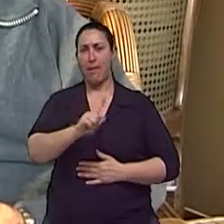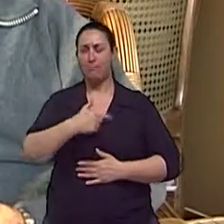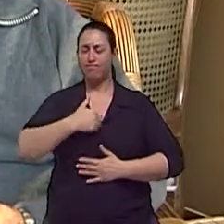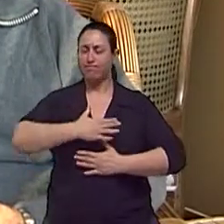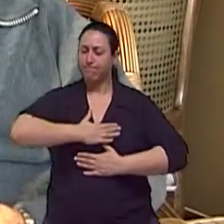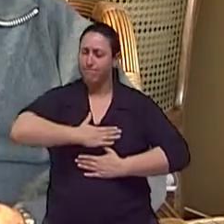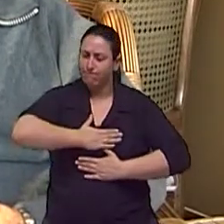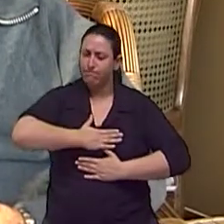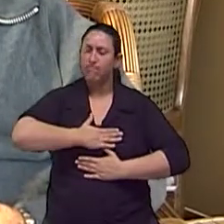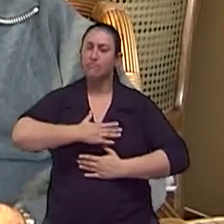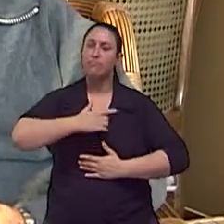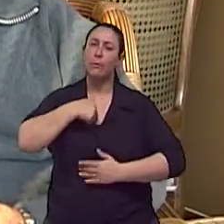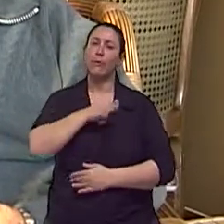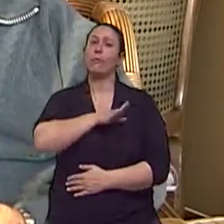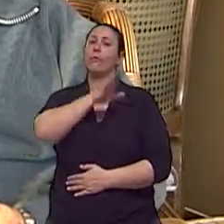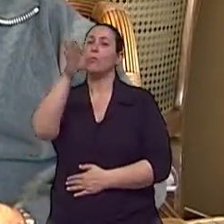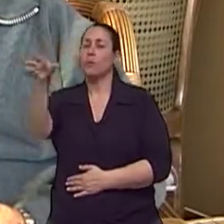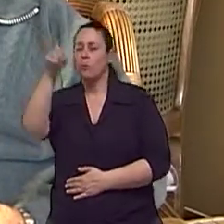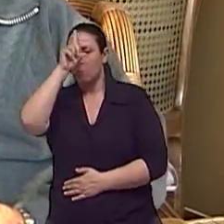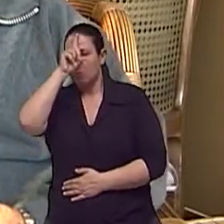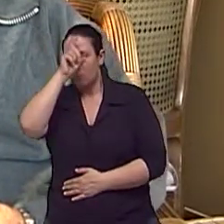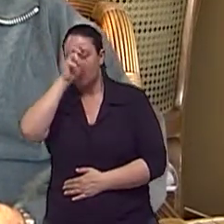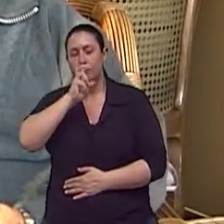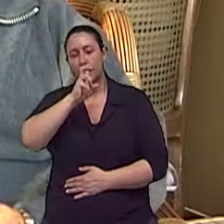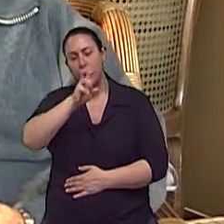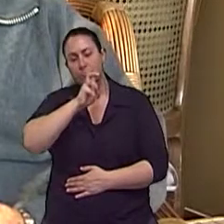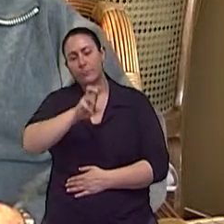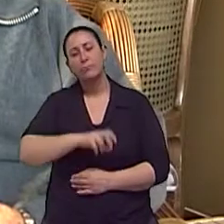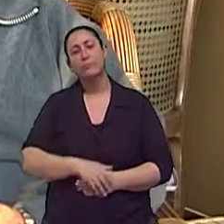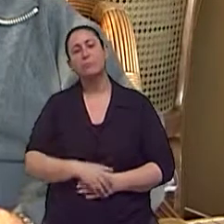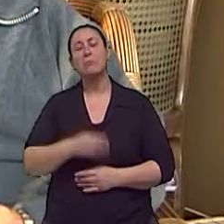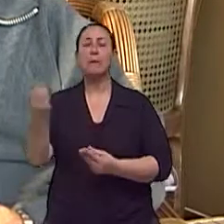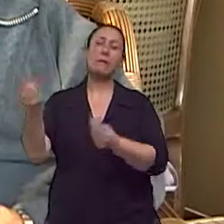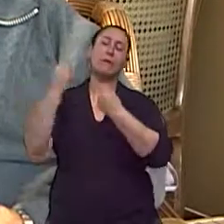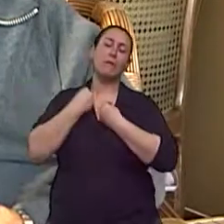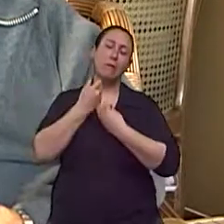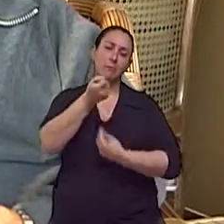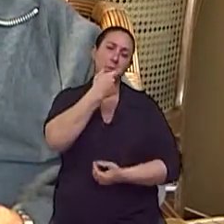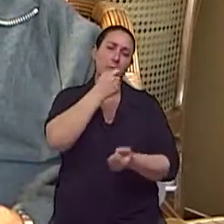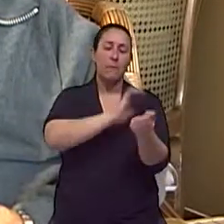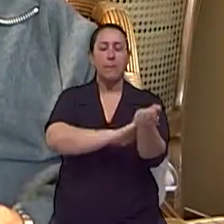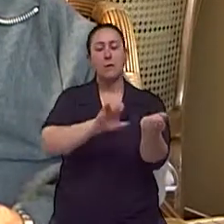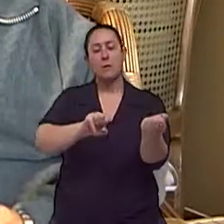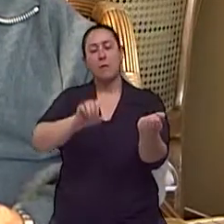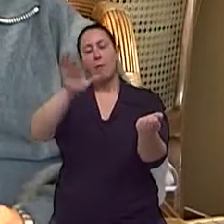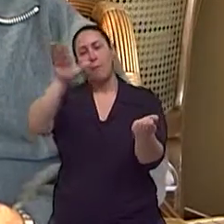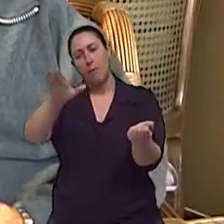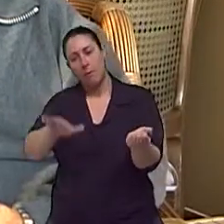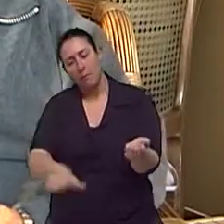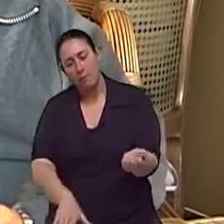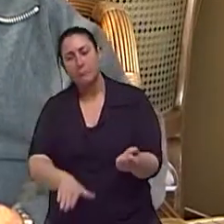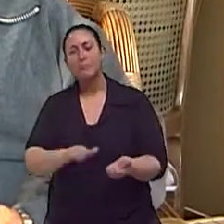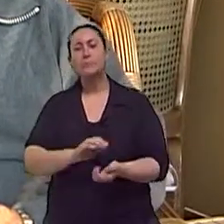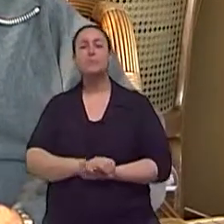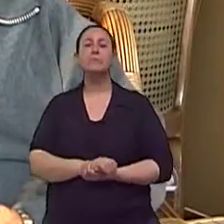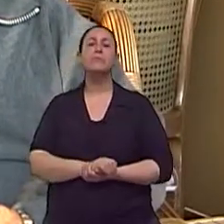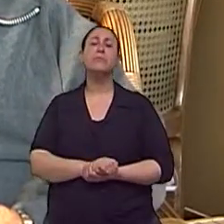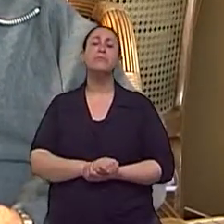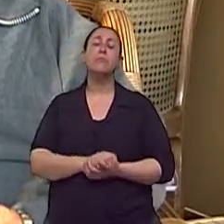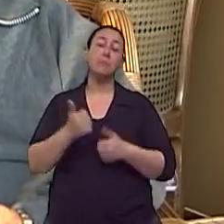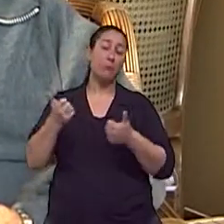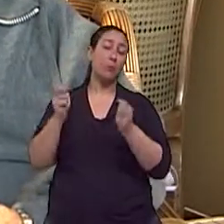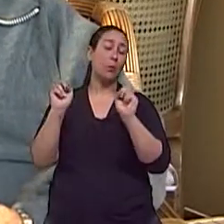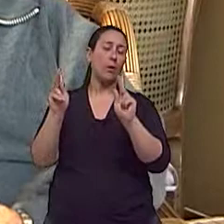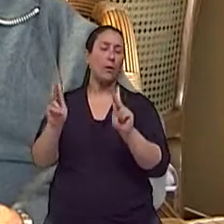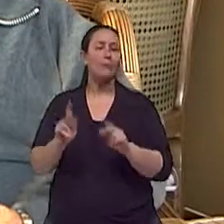no pronto-socorro dava medicação a pressão baixa e tava tudo